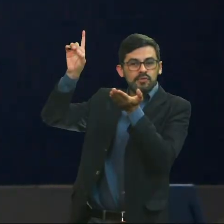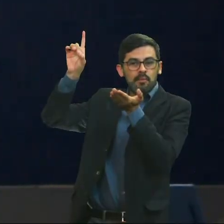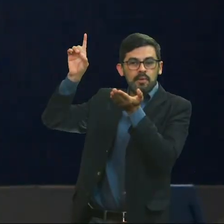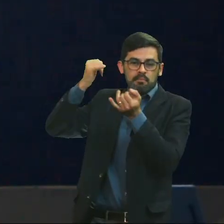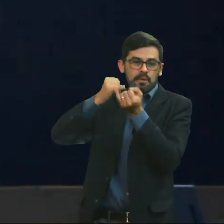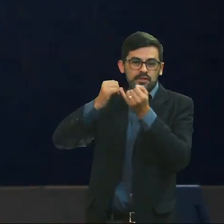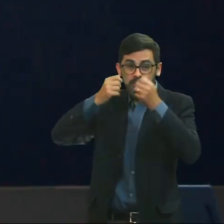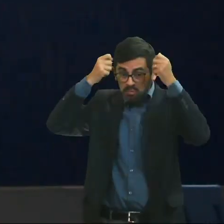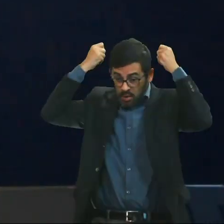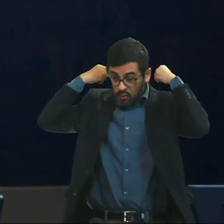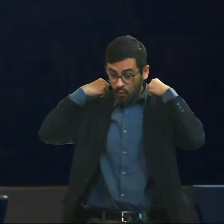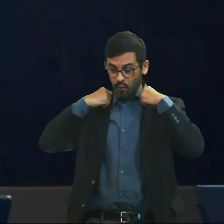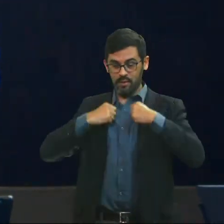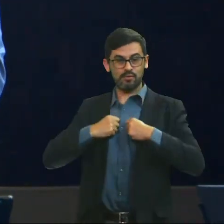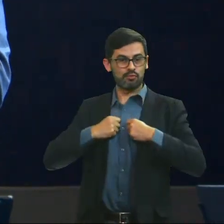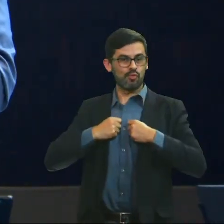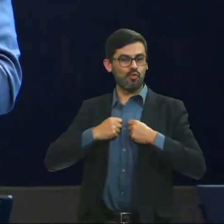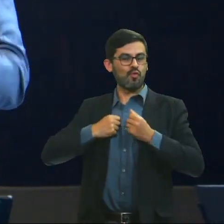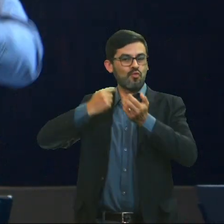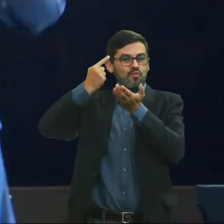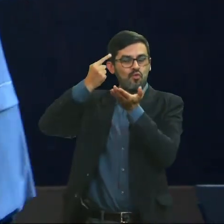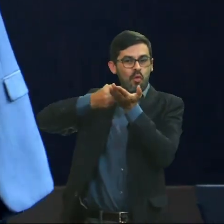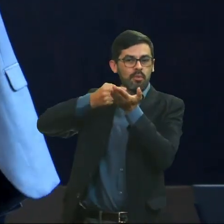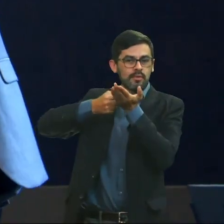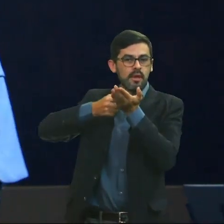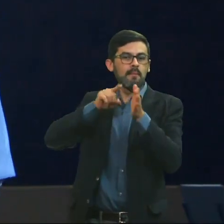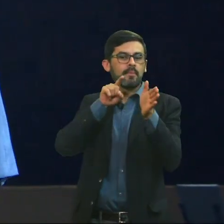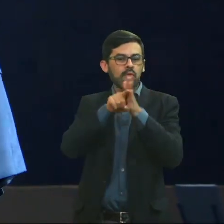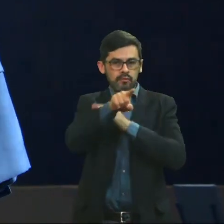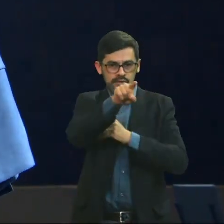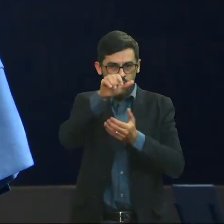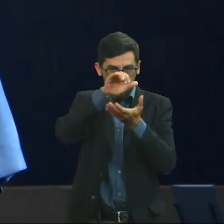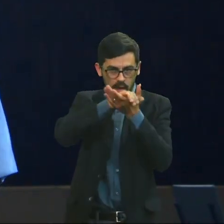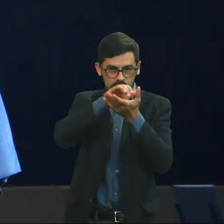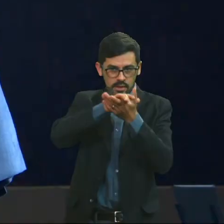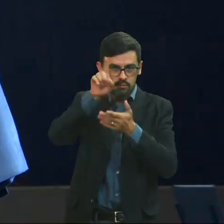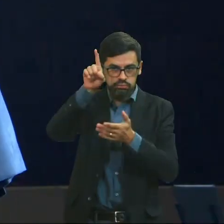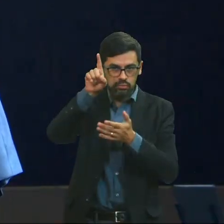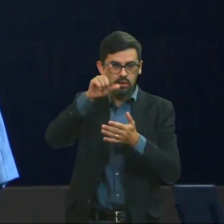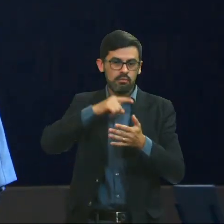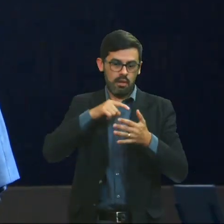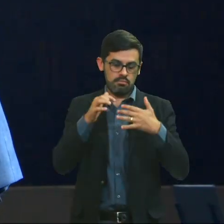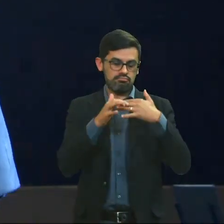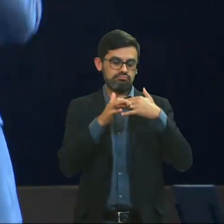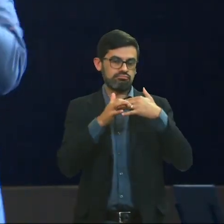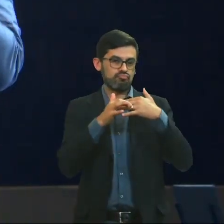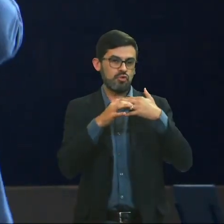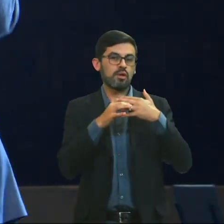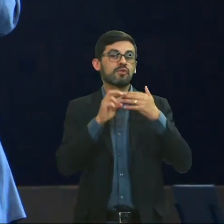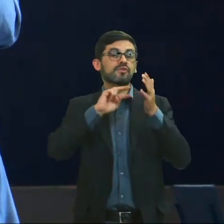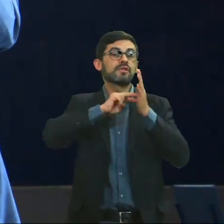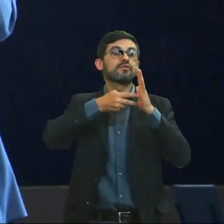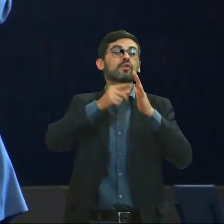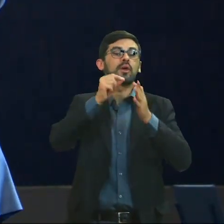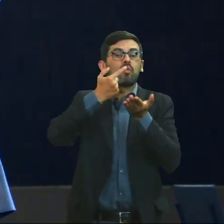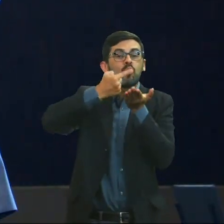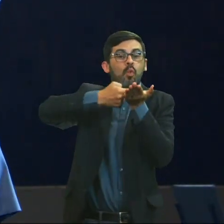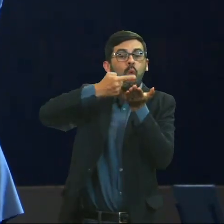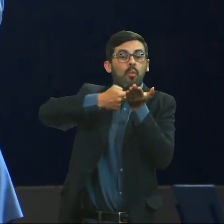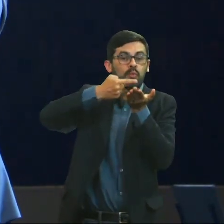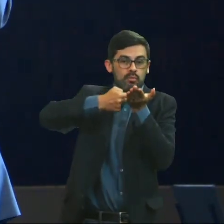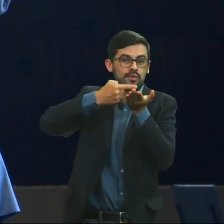em volta do pescoço. Quem é casado aqui? Você não carrega um anel que representa um compromisso